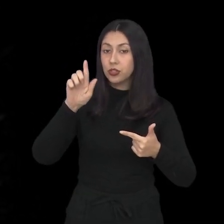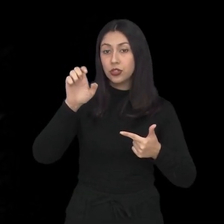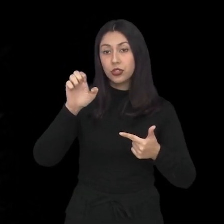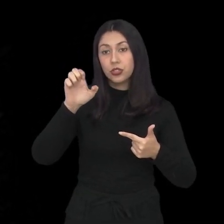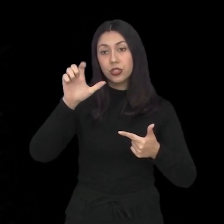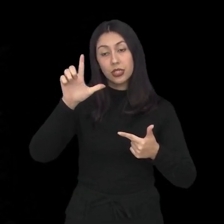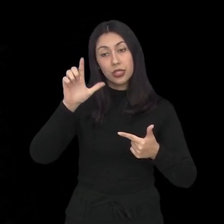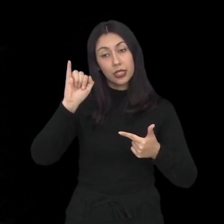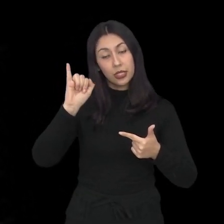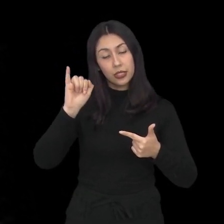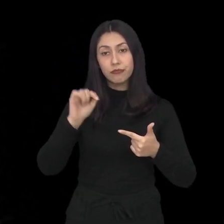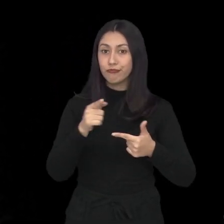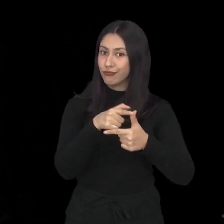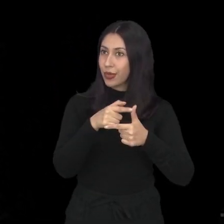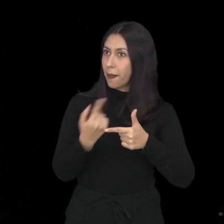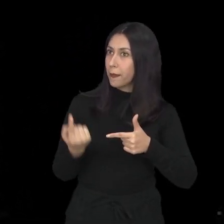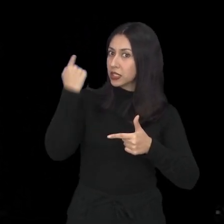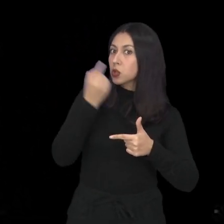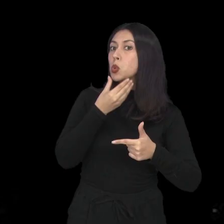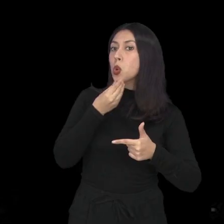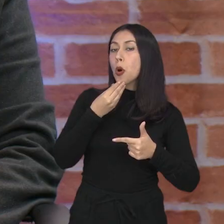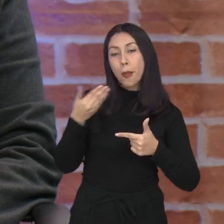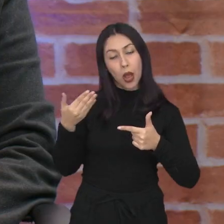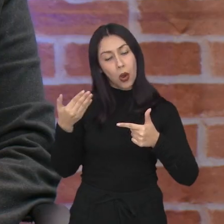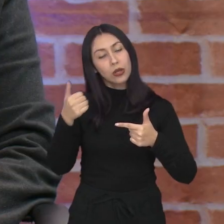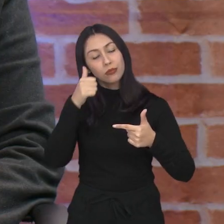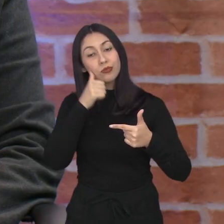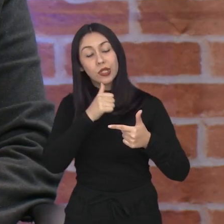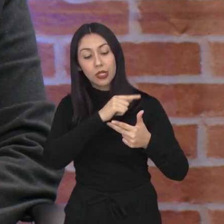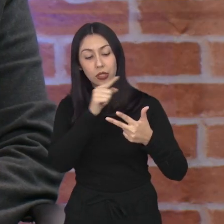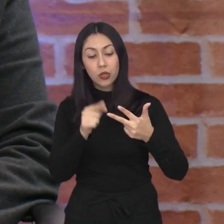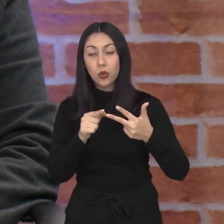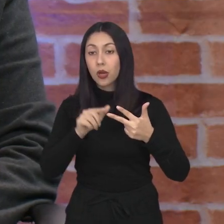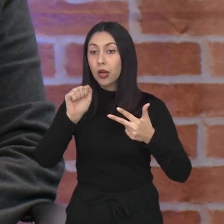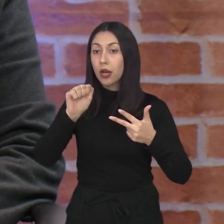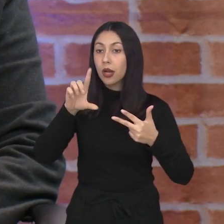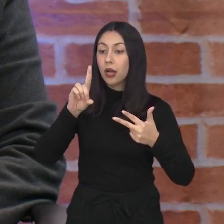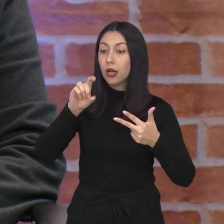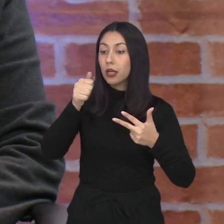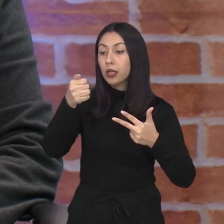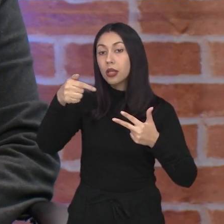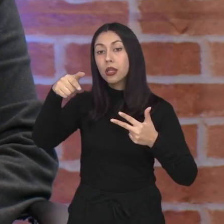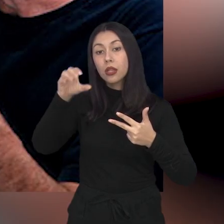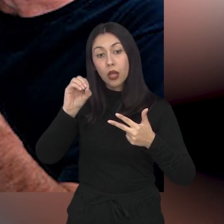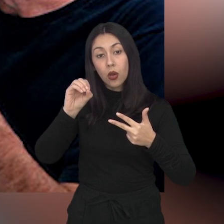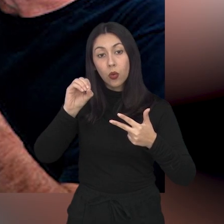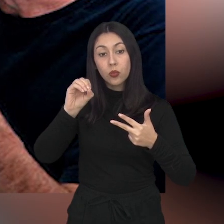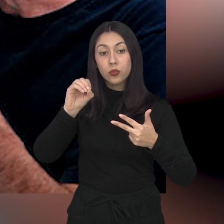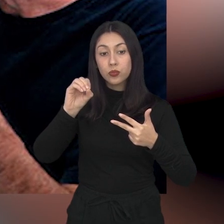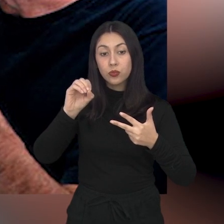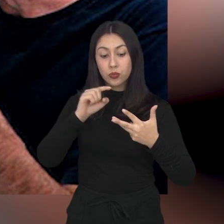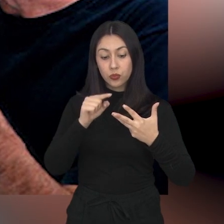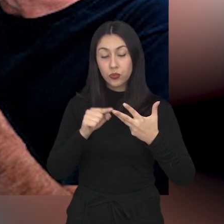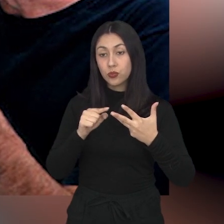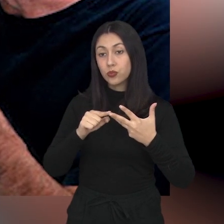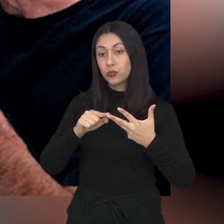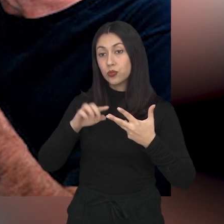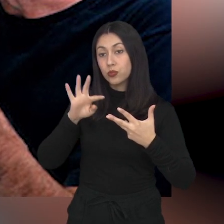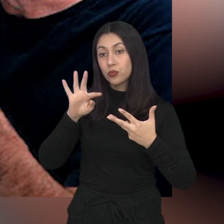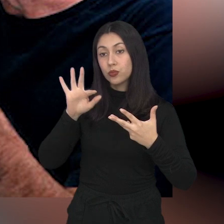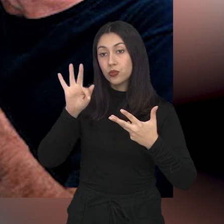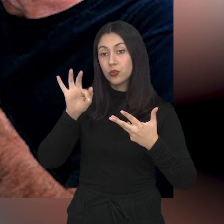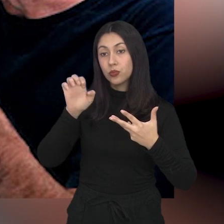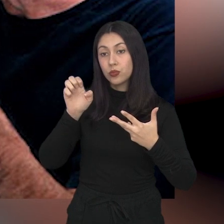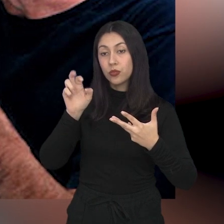na época era o Laerte, né? Mas hoje é a Laerte, do Adão, que eu sempre gostei muito do Adão, do Fernando